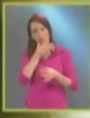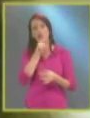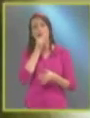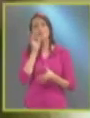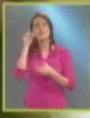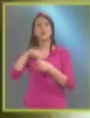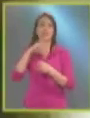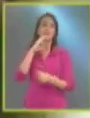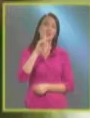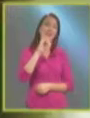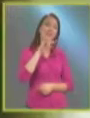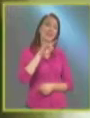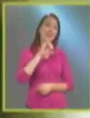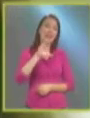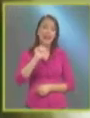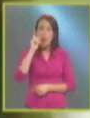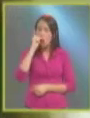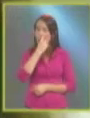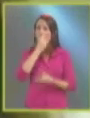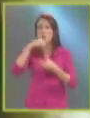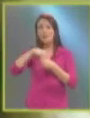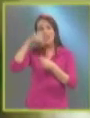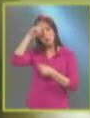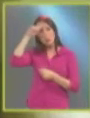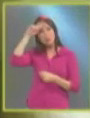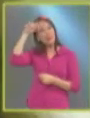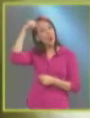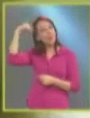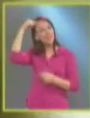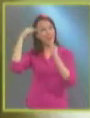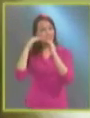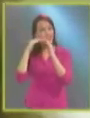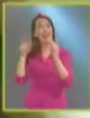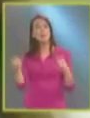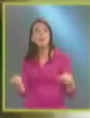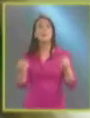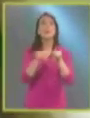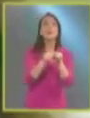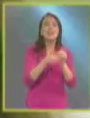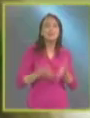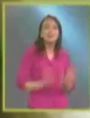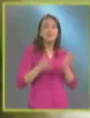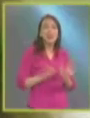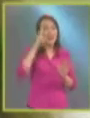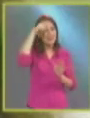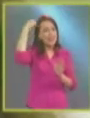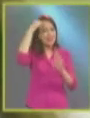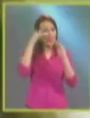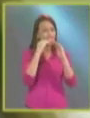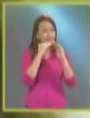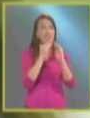Santa Casa está acontecendo uma coisa super bacana, tem uma parceria com a maternidade da Santa Casa. Então, muitas crianças,